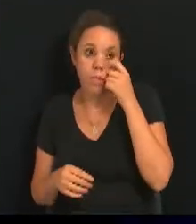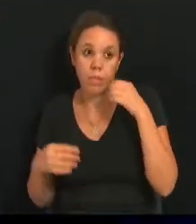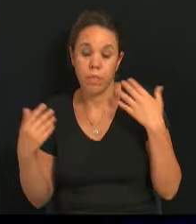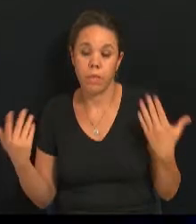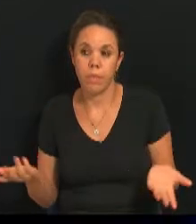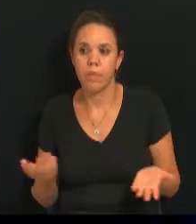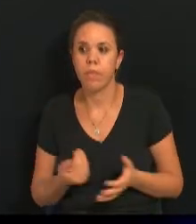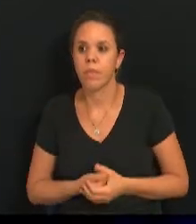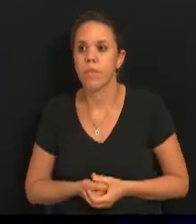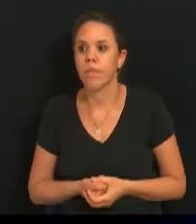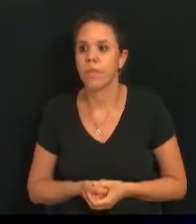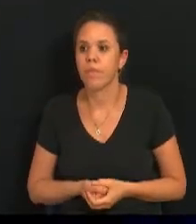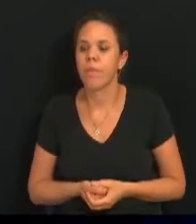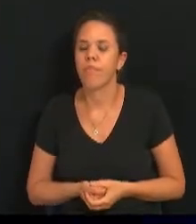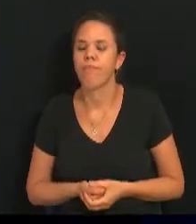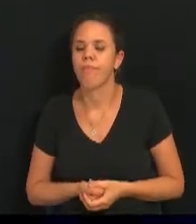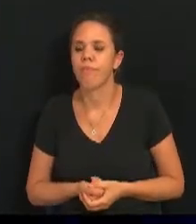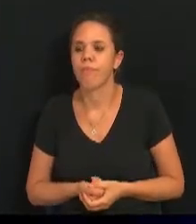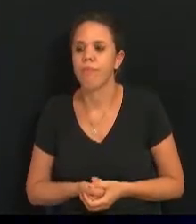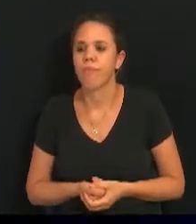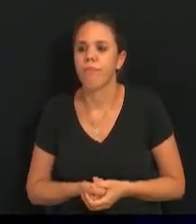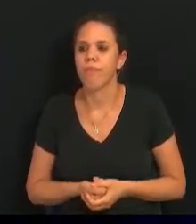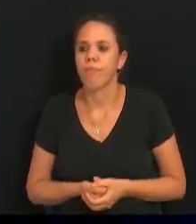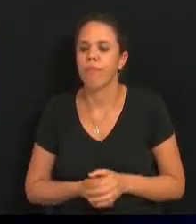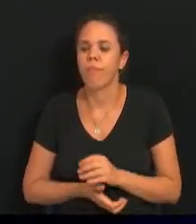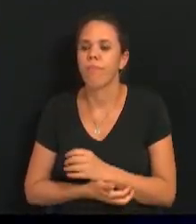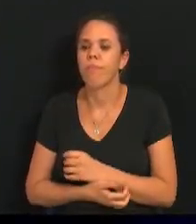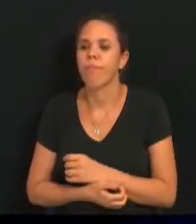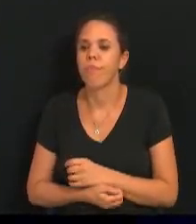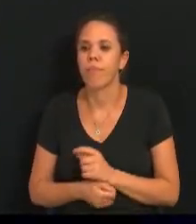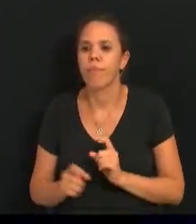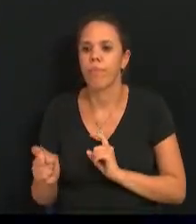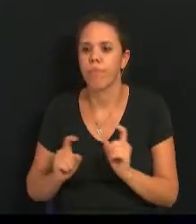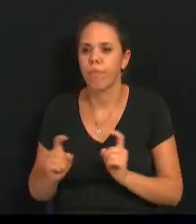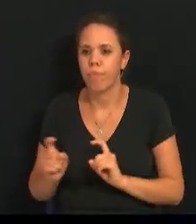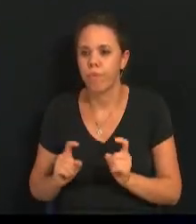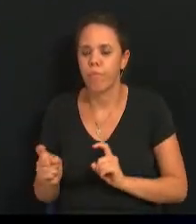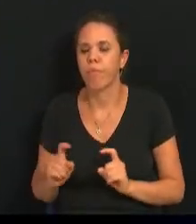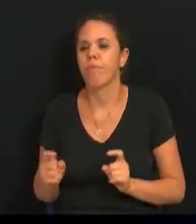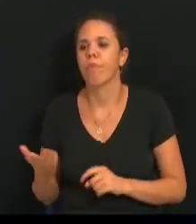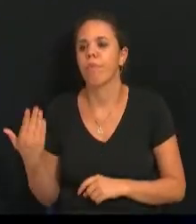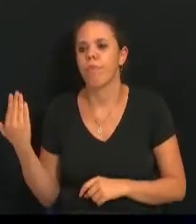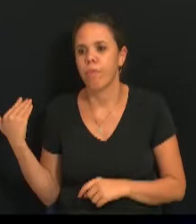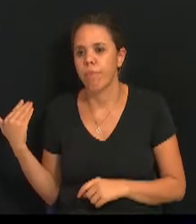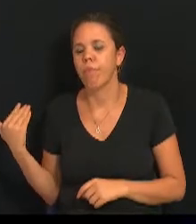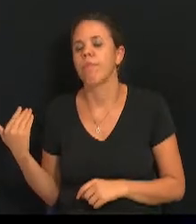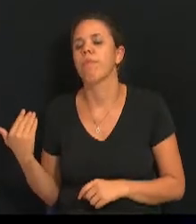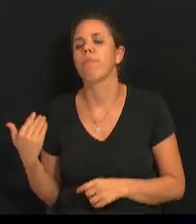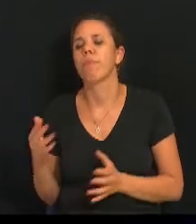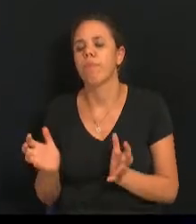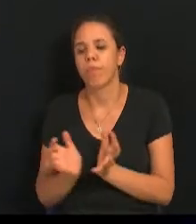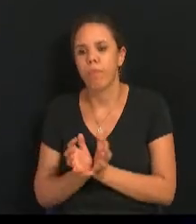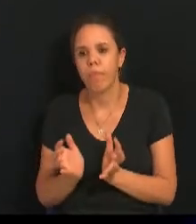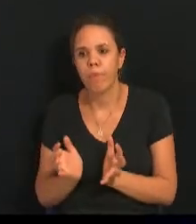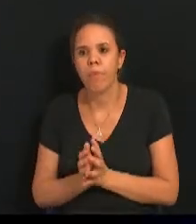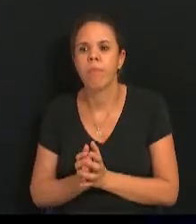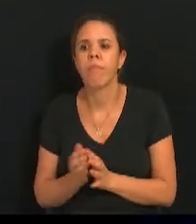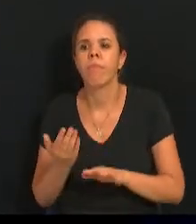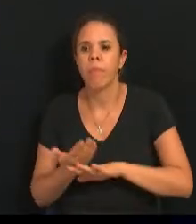quando nós iniciamos reuniões, com uma comissão